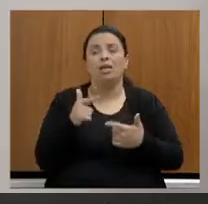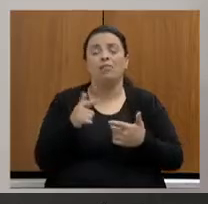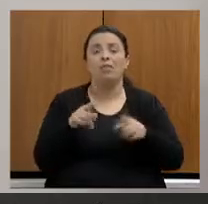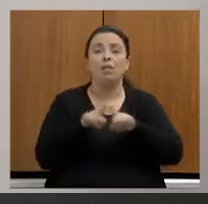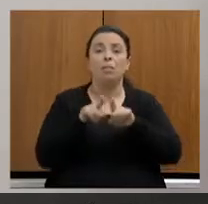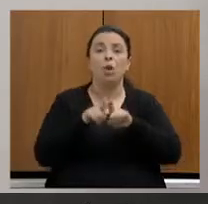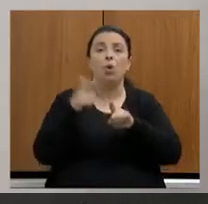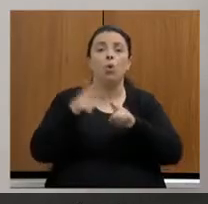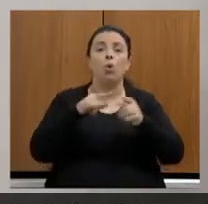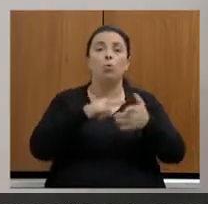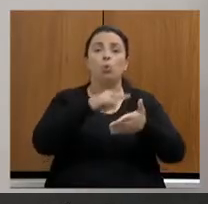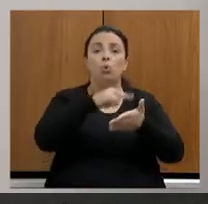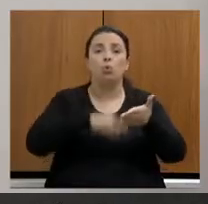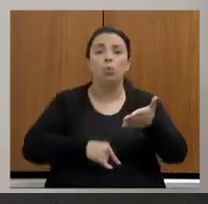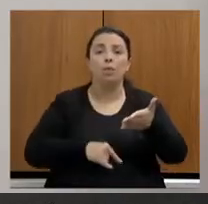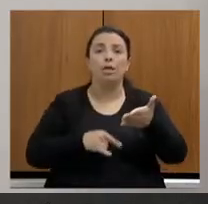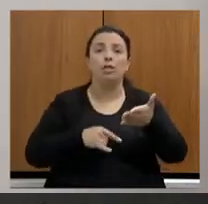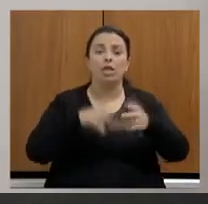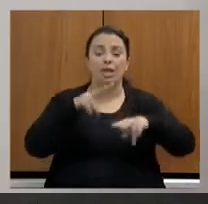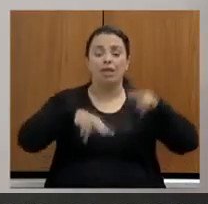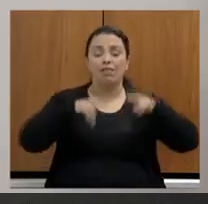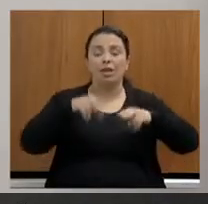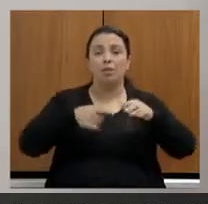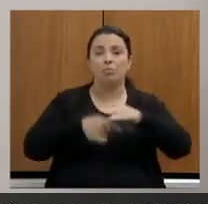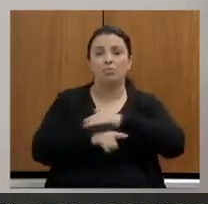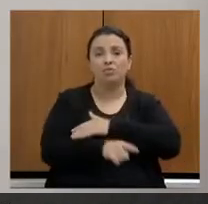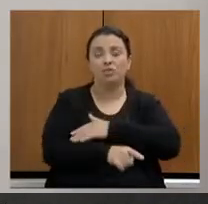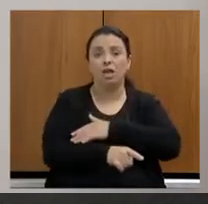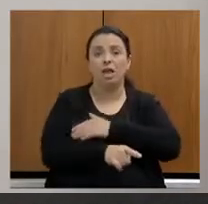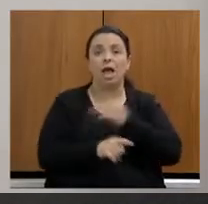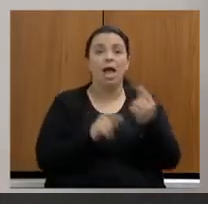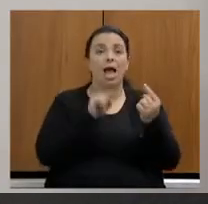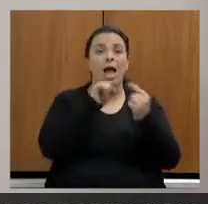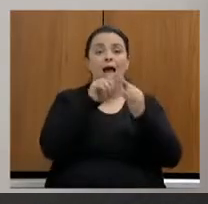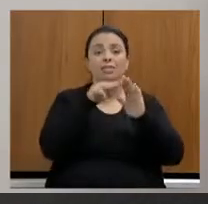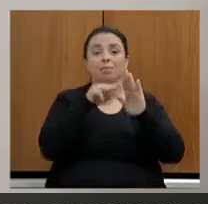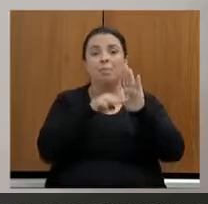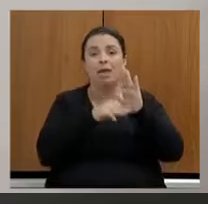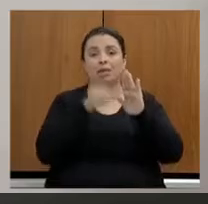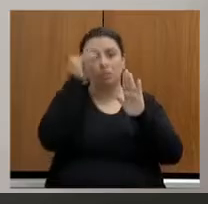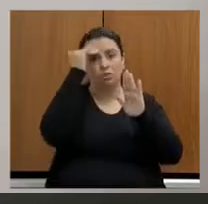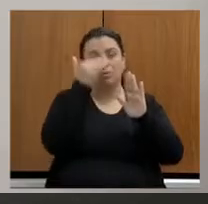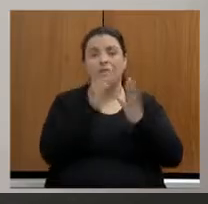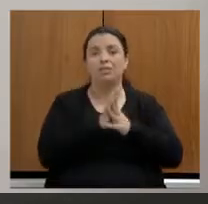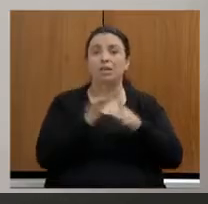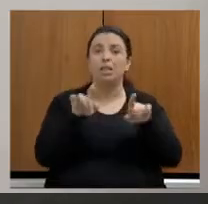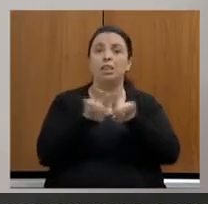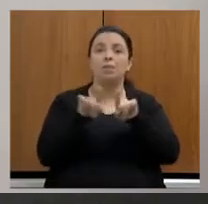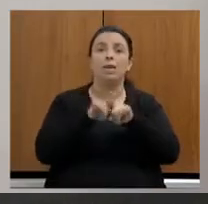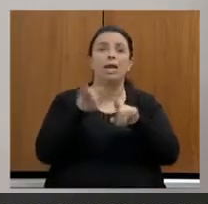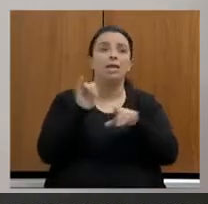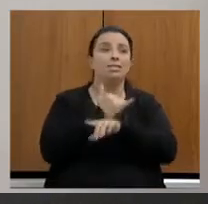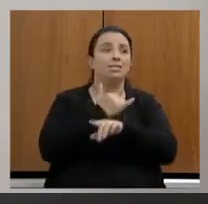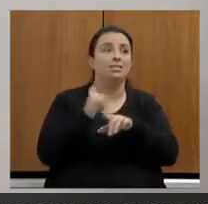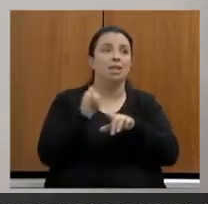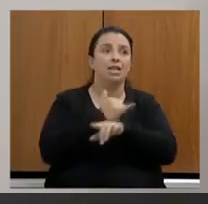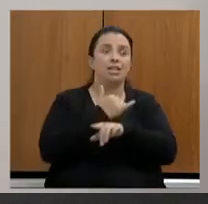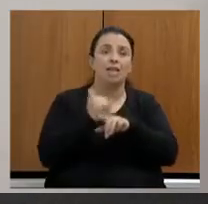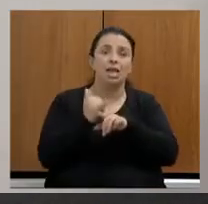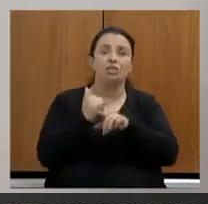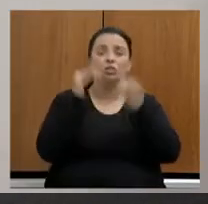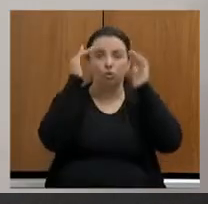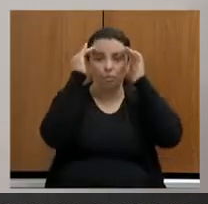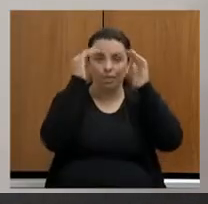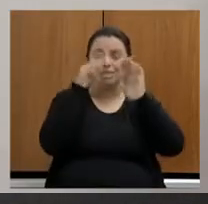documento avaliando em profundidade o cumprimento das metas e as estratégias não são os cumprimento das metas Mas